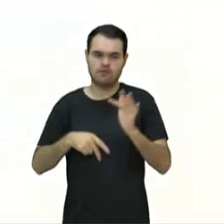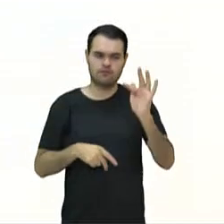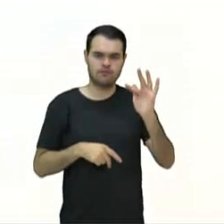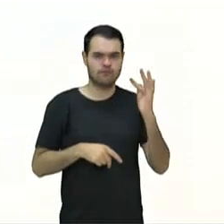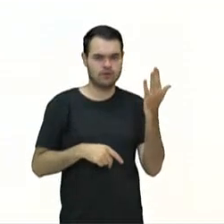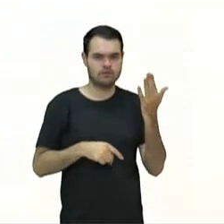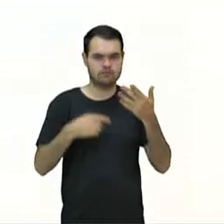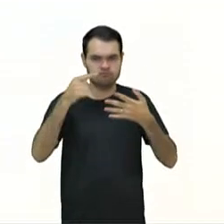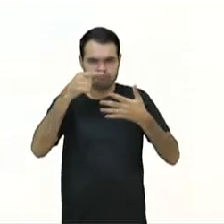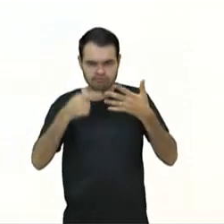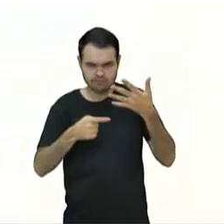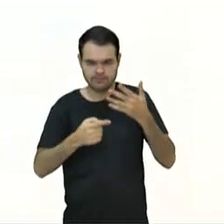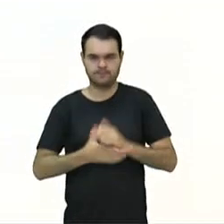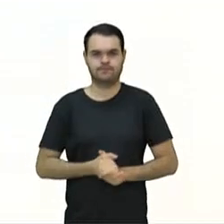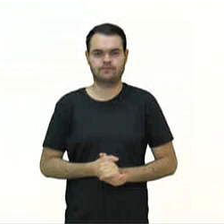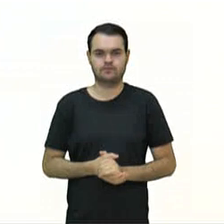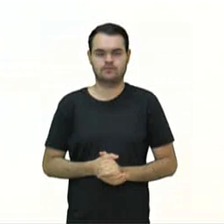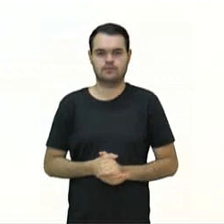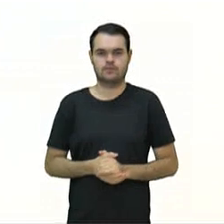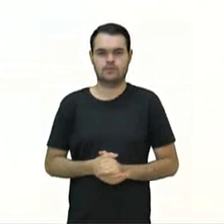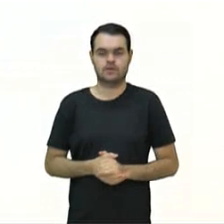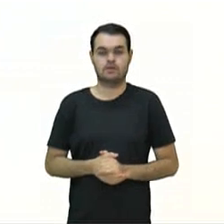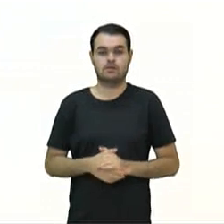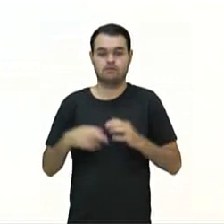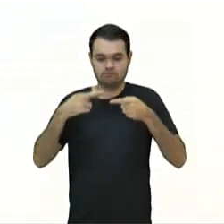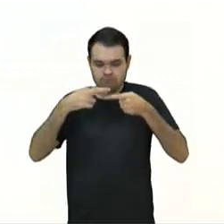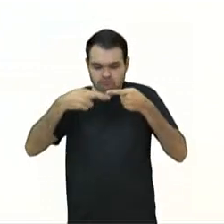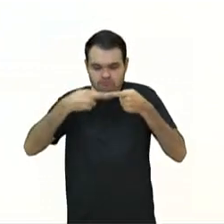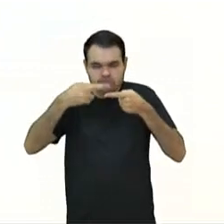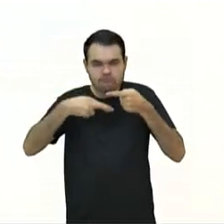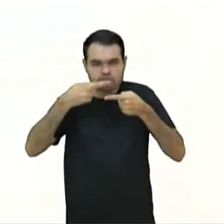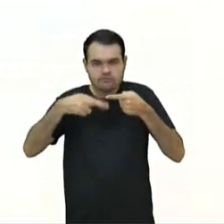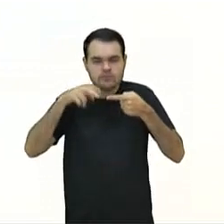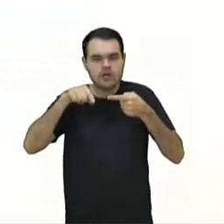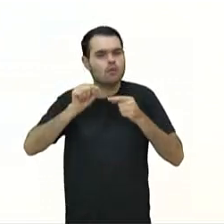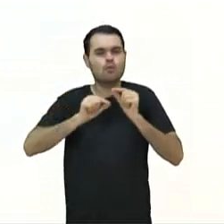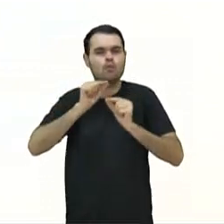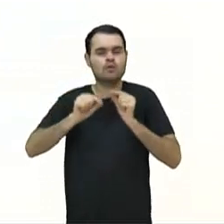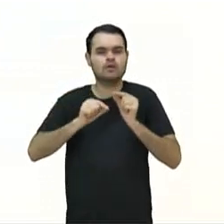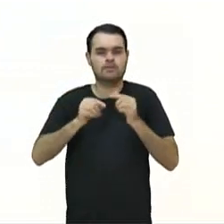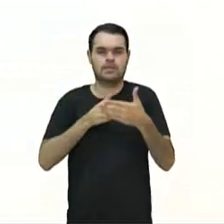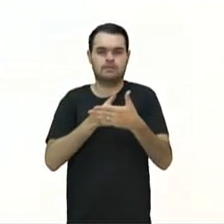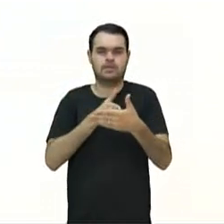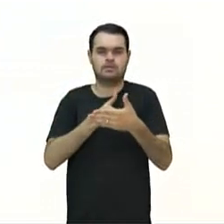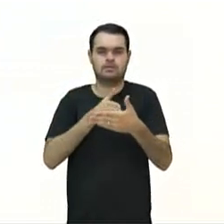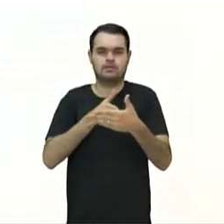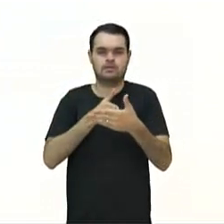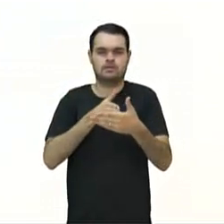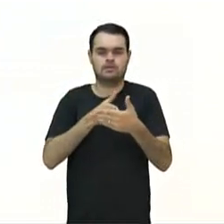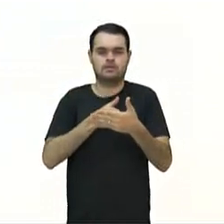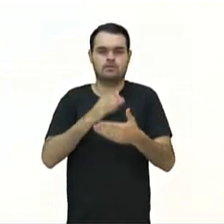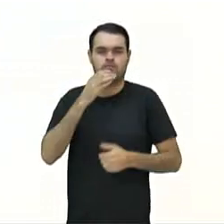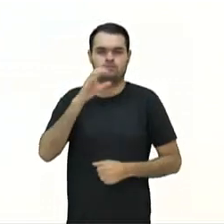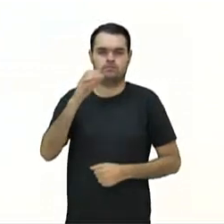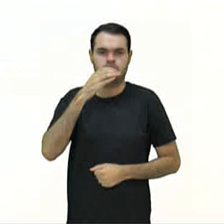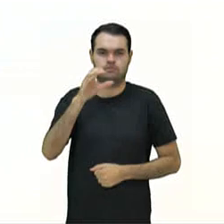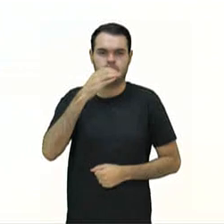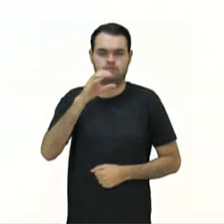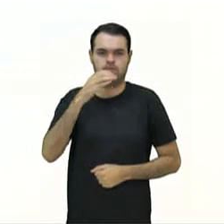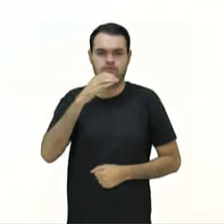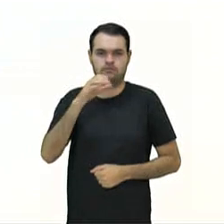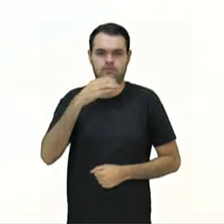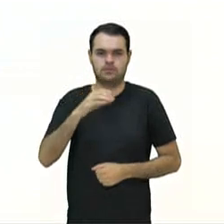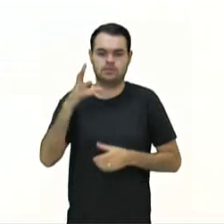itens a seguir. Lendo aqui, então, os resistores são componentes usados para limitar a passagem da corrente elétrica